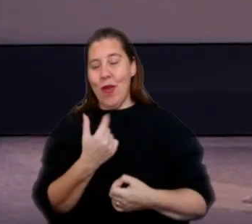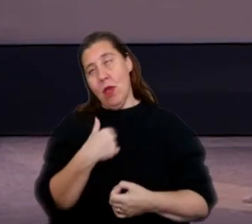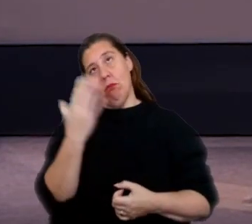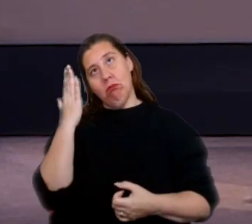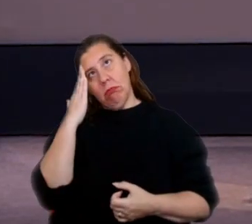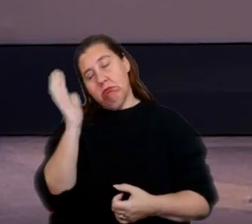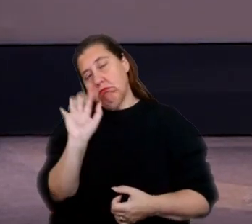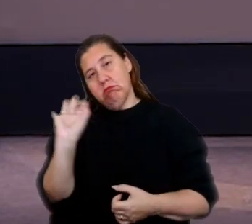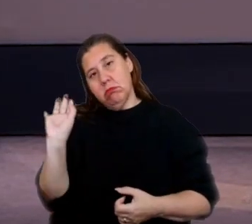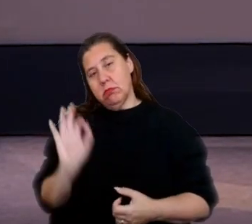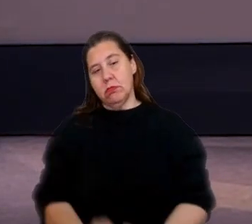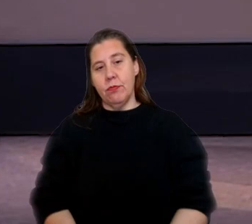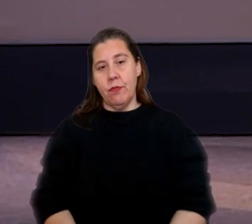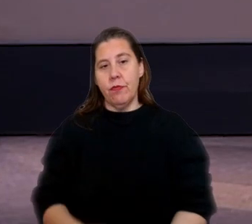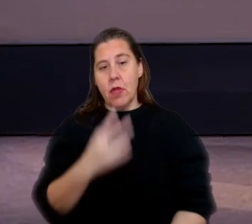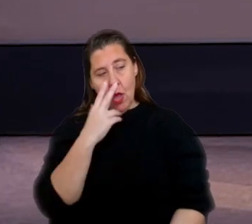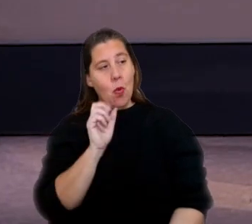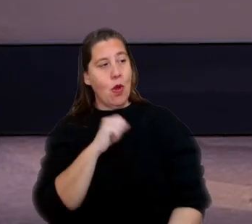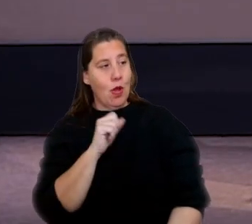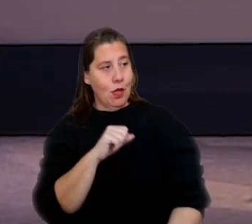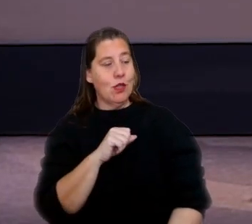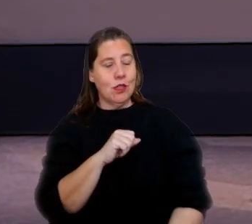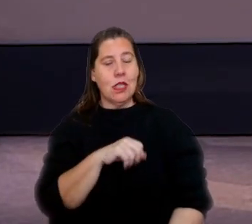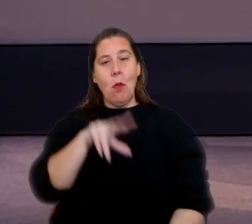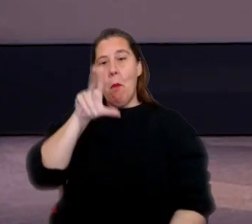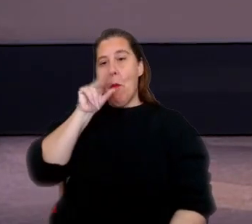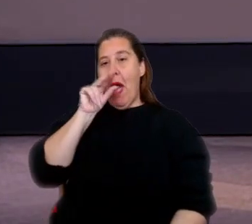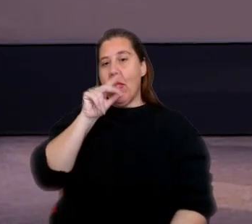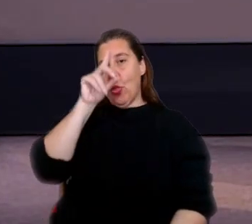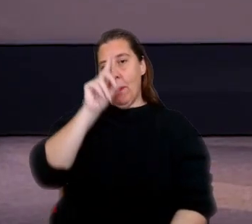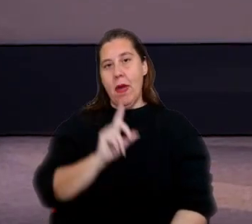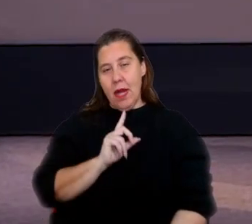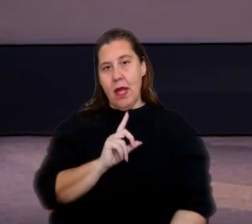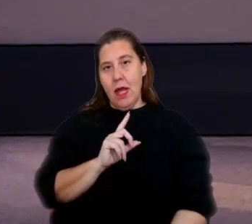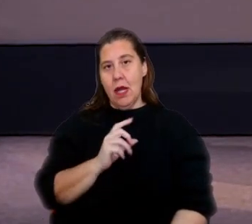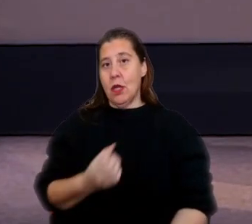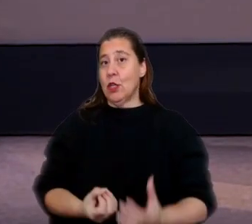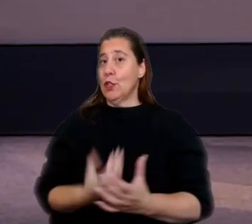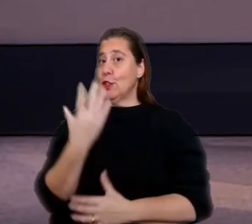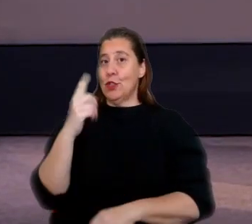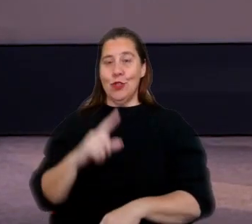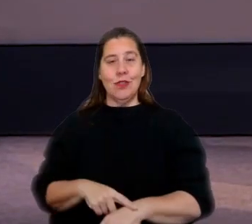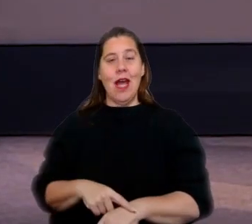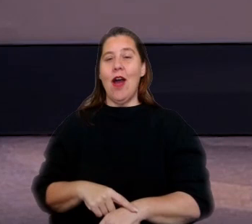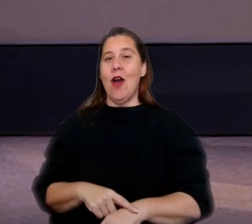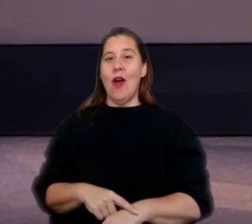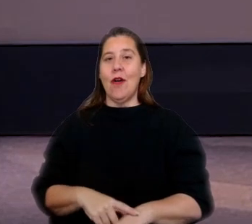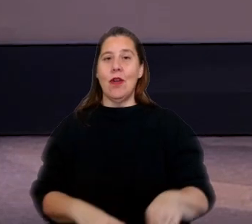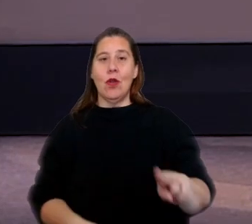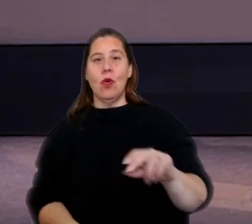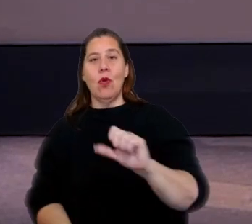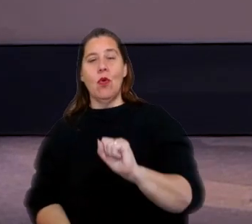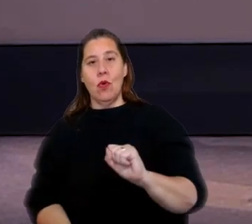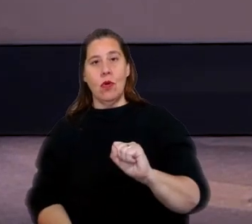né? Eu pensei assim. É, eu acho fantástica essa história do Pato Amarelo, porque foi uma coisa que surgiu na hora de gravar, né? E